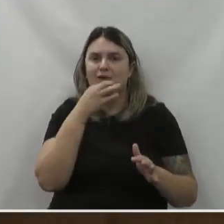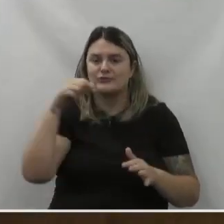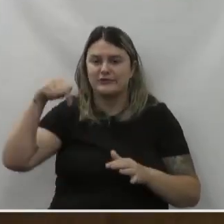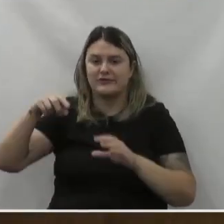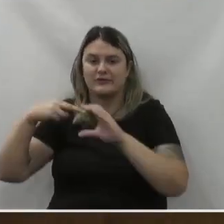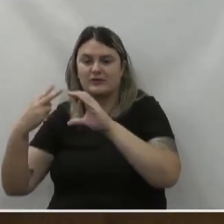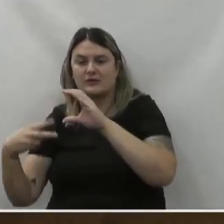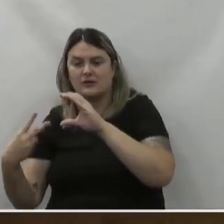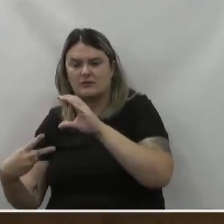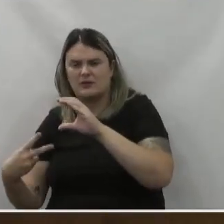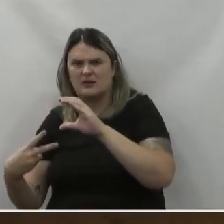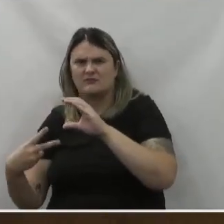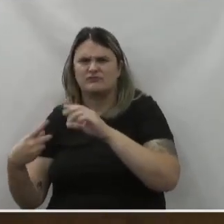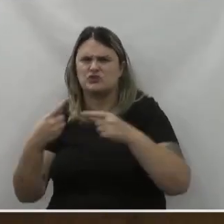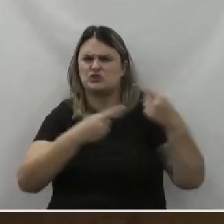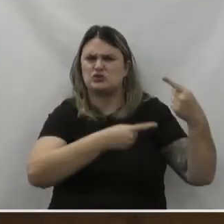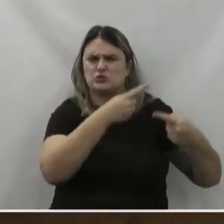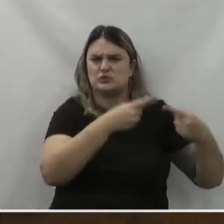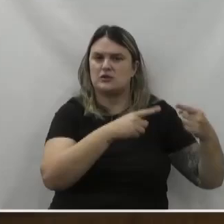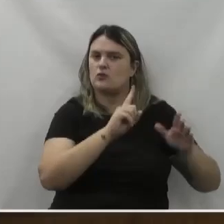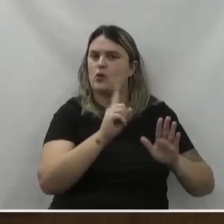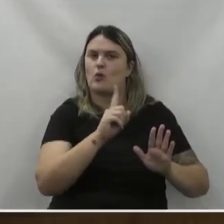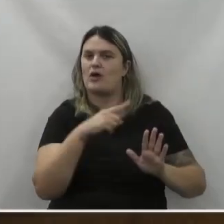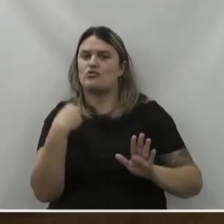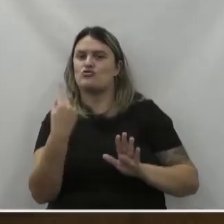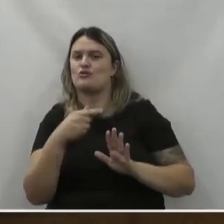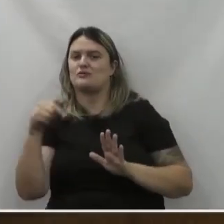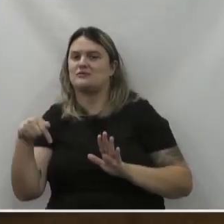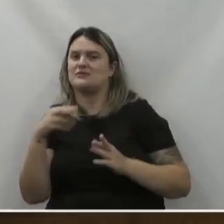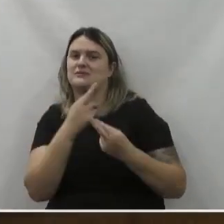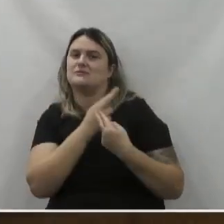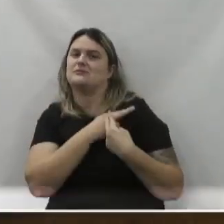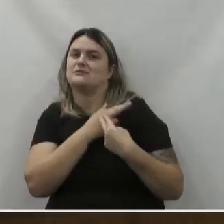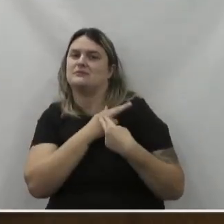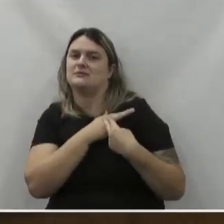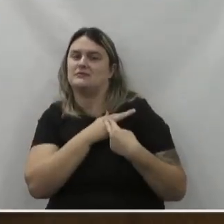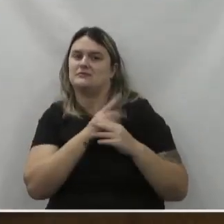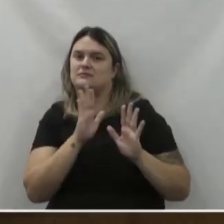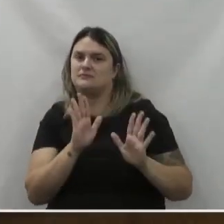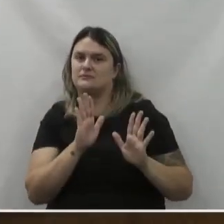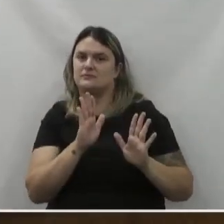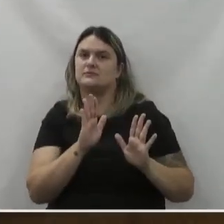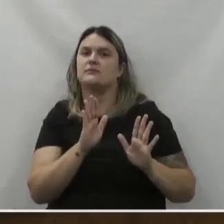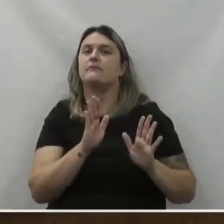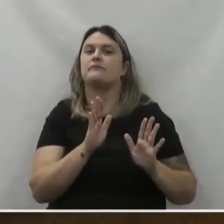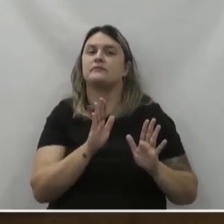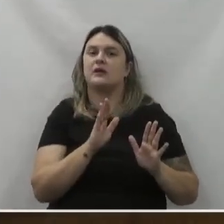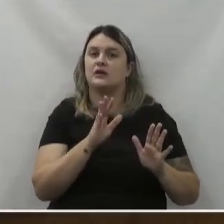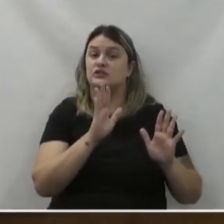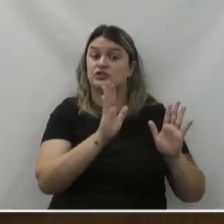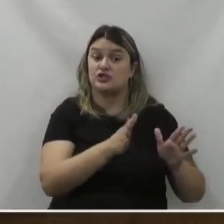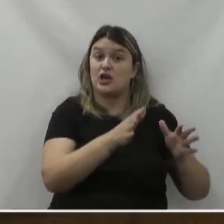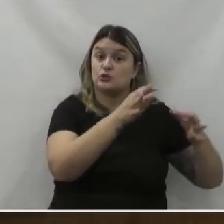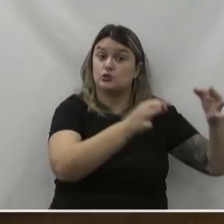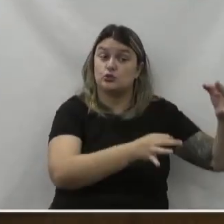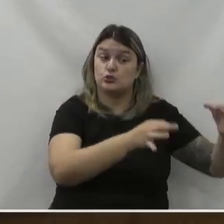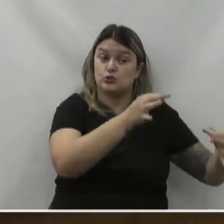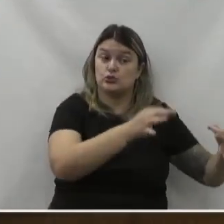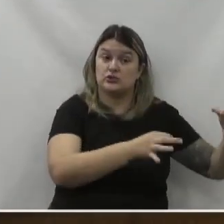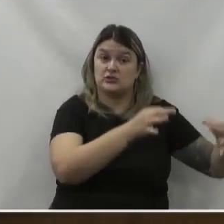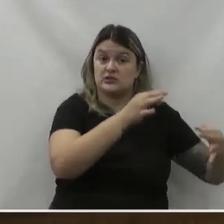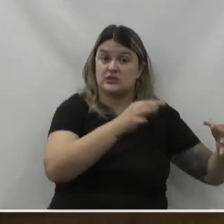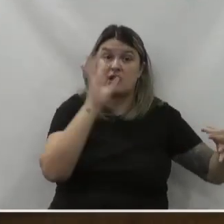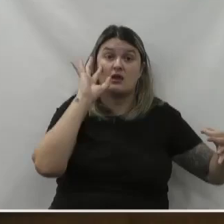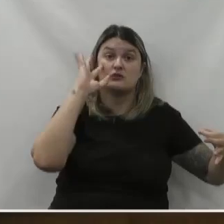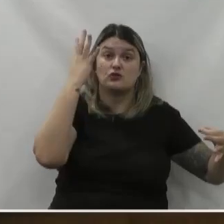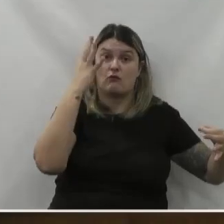está querendo se meter numa discussão que não compete ao Poder Legislativo no momento. Isso está na Justiça, né?